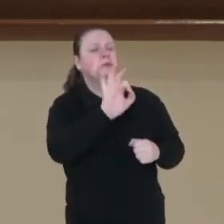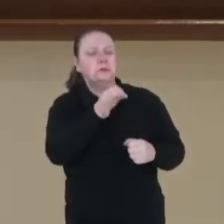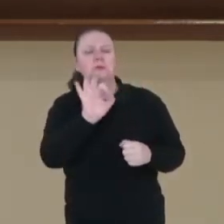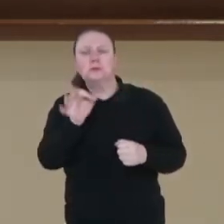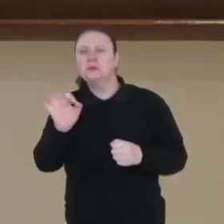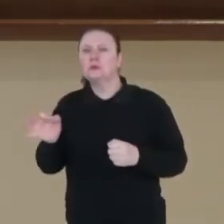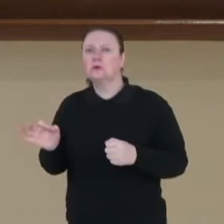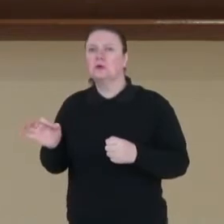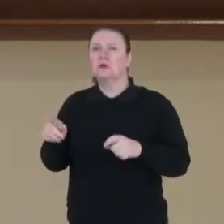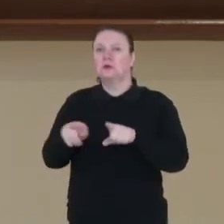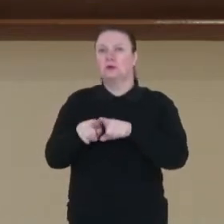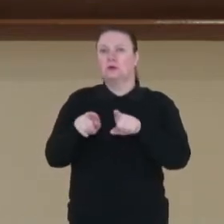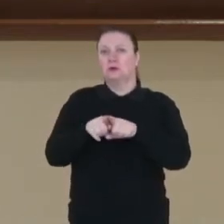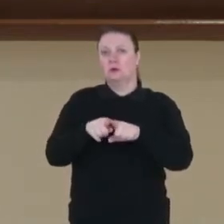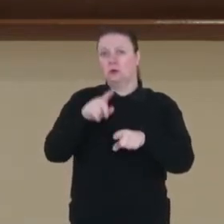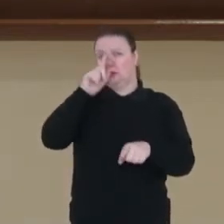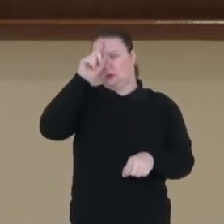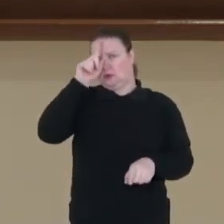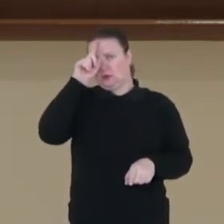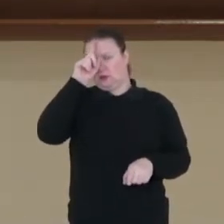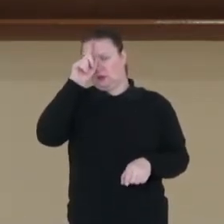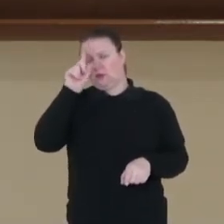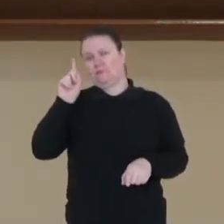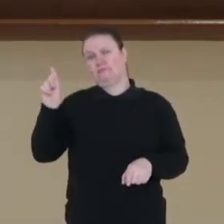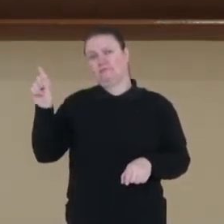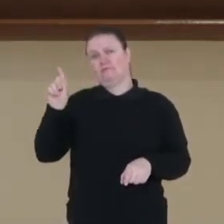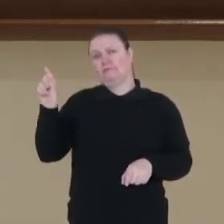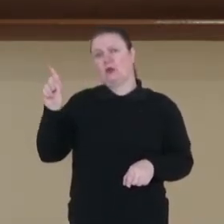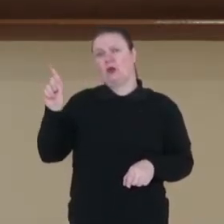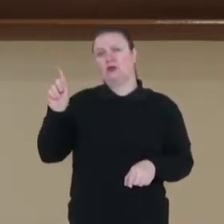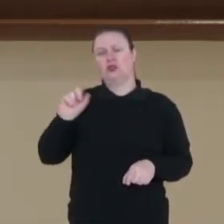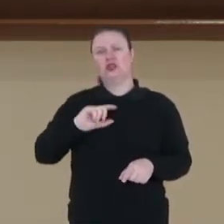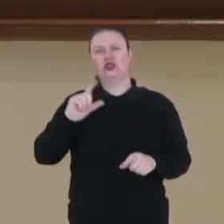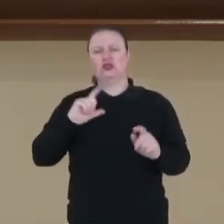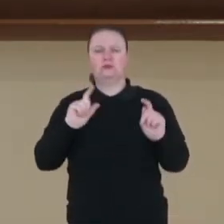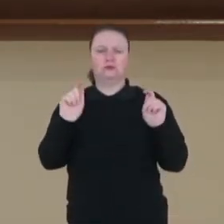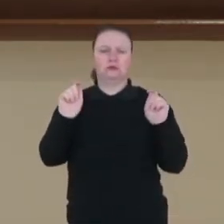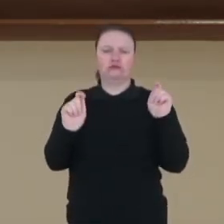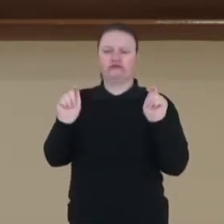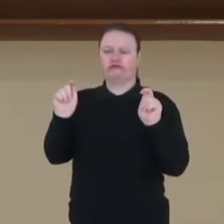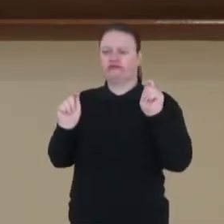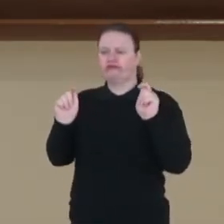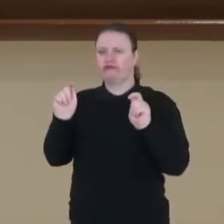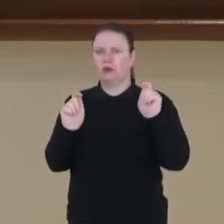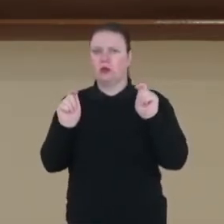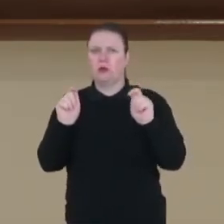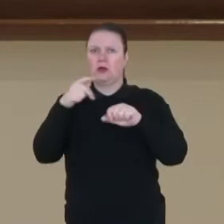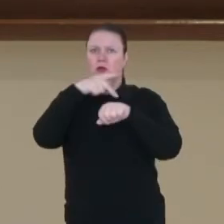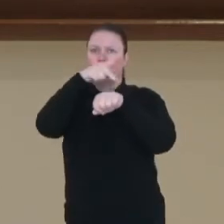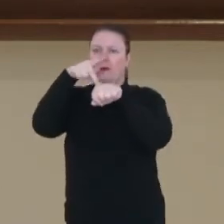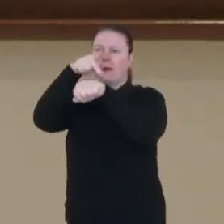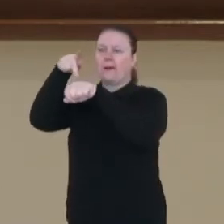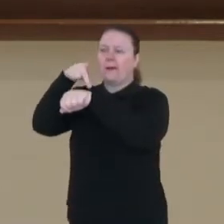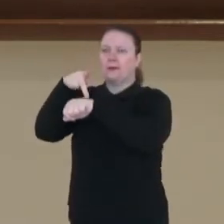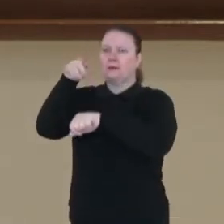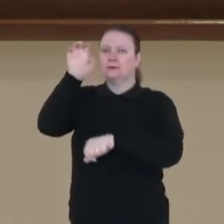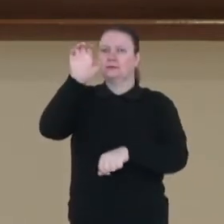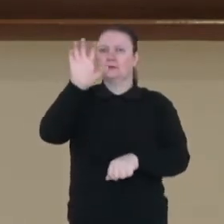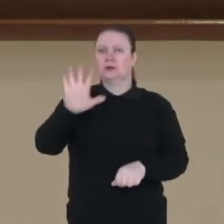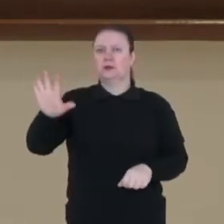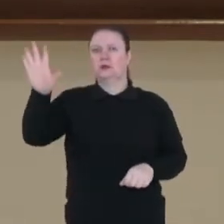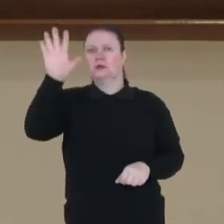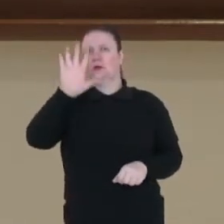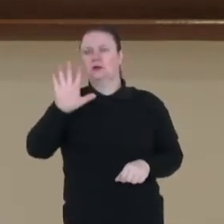à ideia do imperialismo que ocorreu, todo aquele domínio das nações europeias sobre o